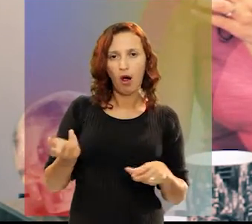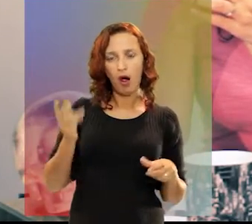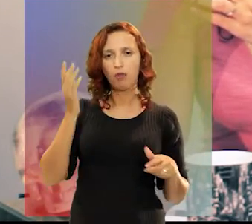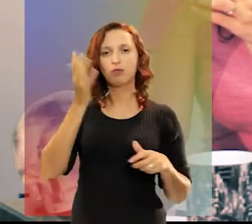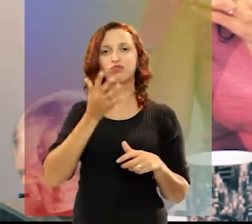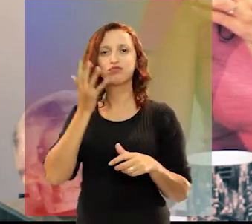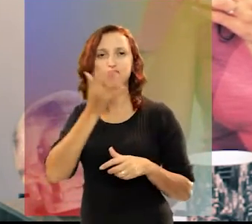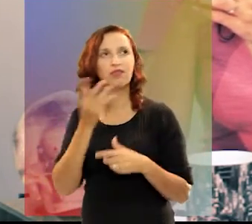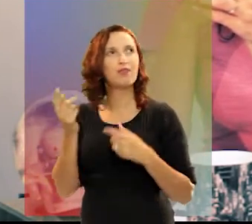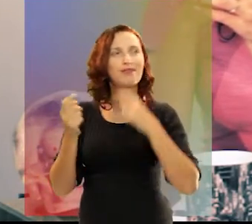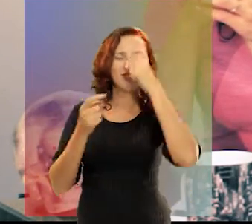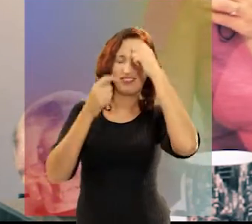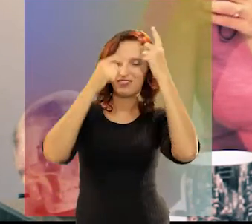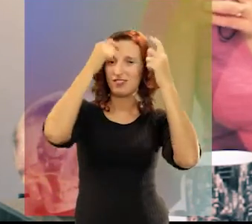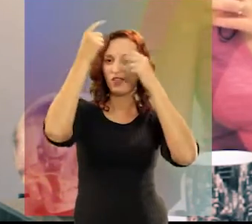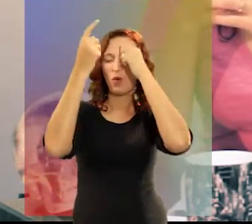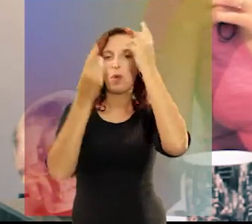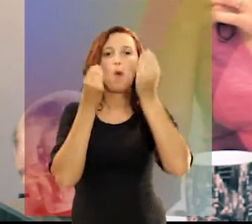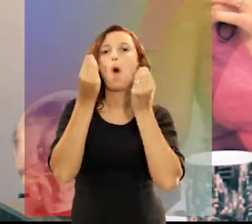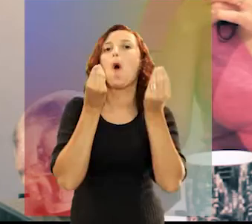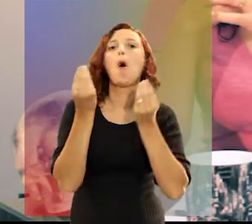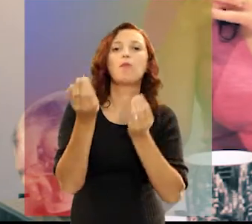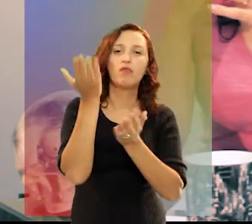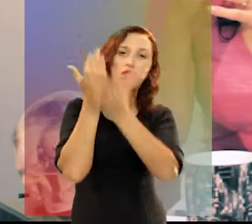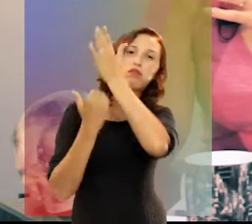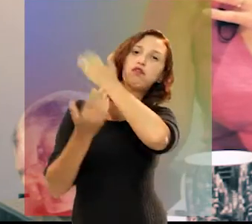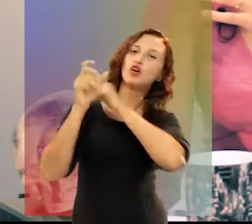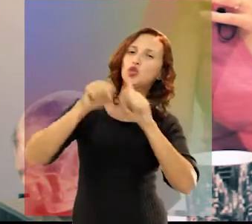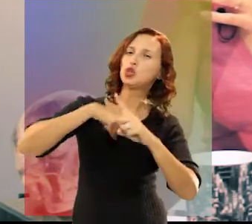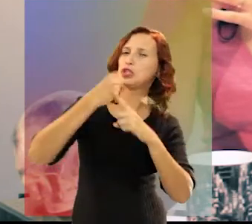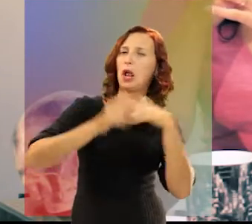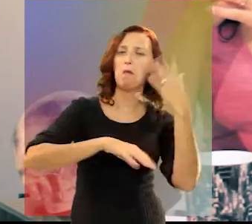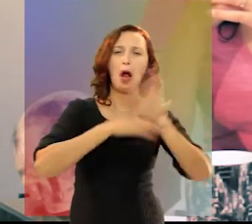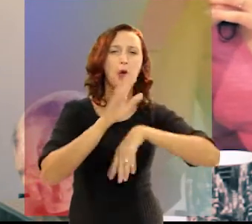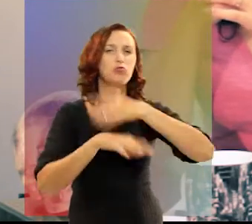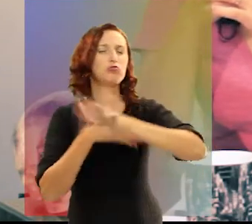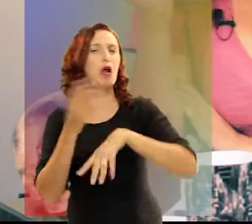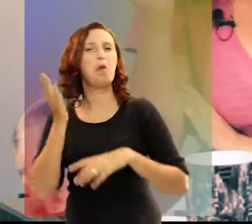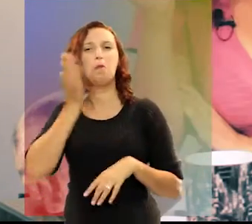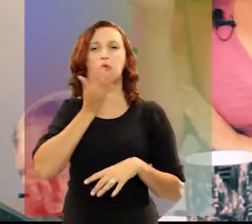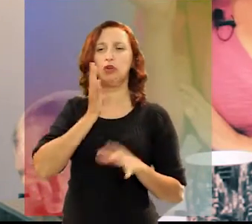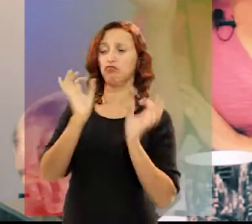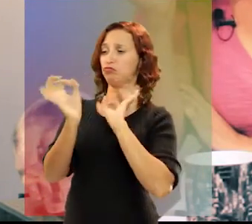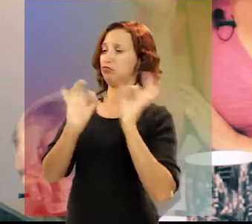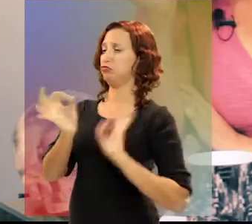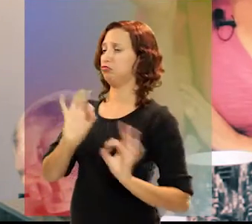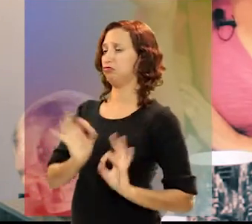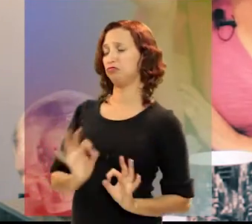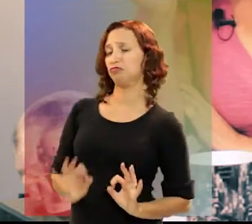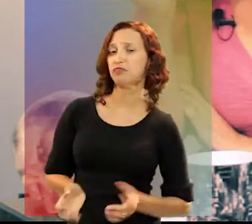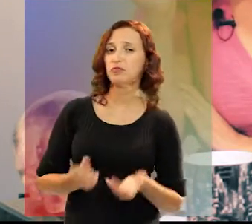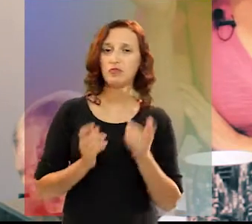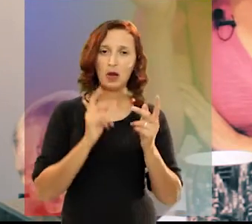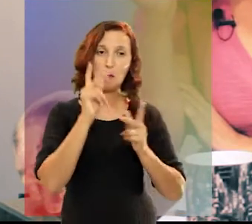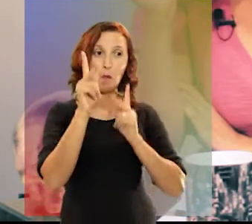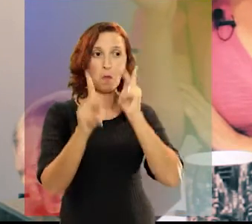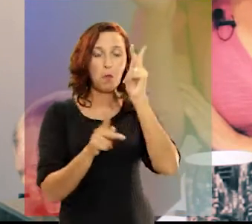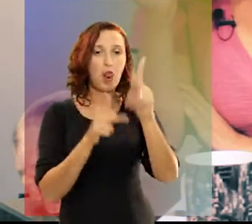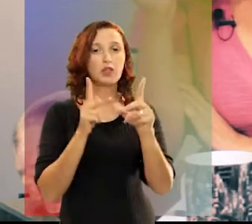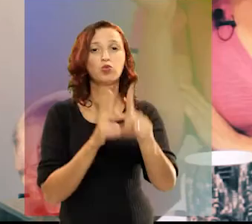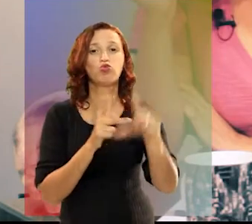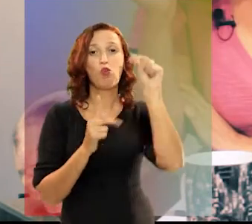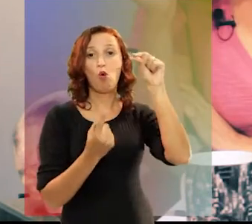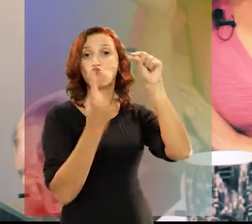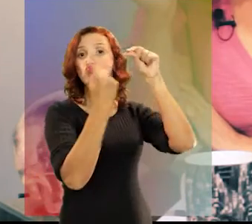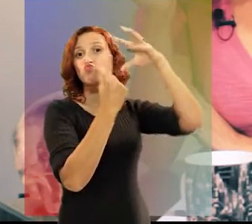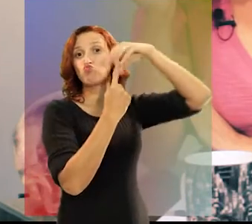uma loucura que aconteceu, de como era antes, a baderna que estava acontecendo. Aí a população realmente não aguentava mais e aí